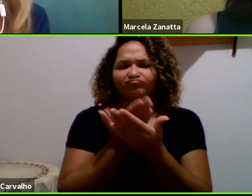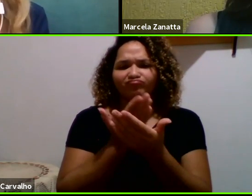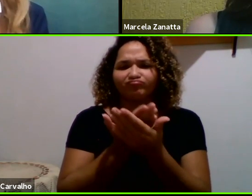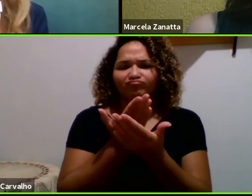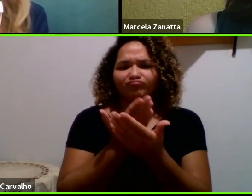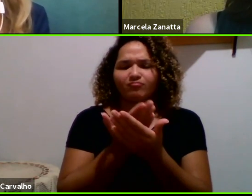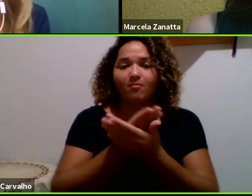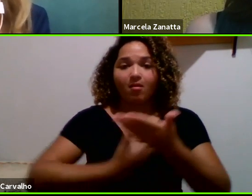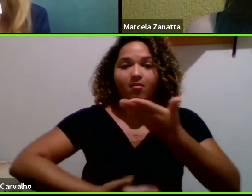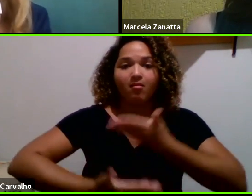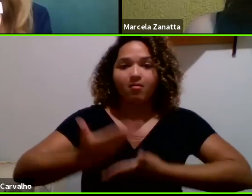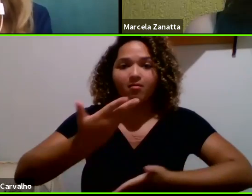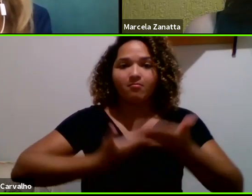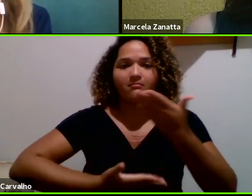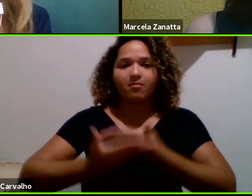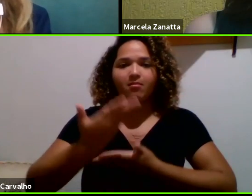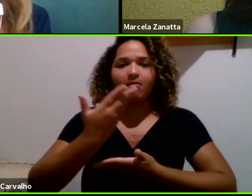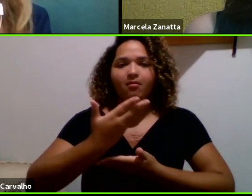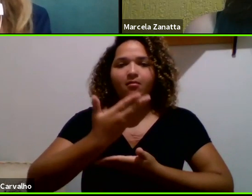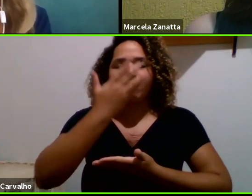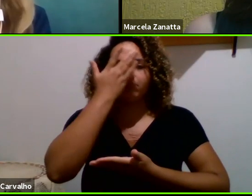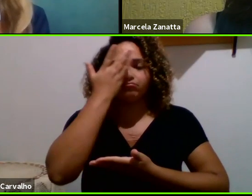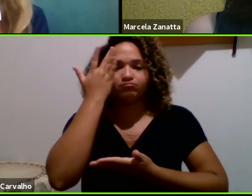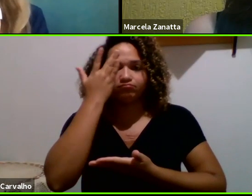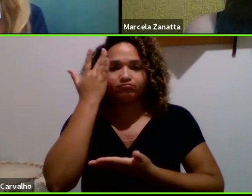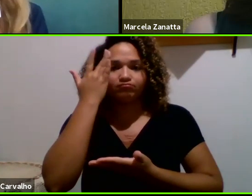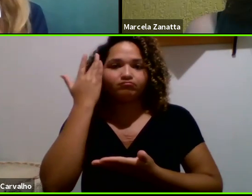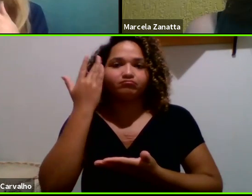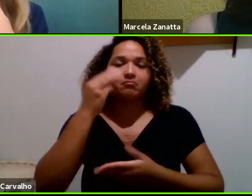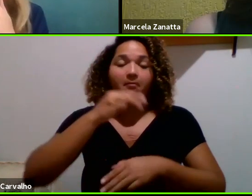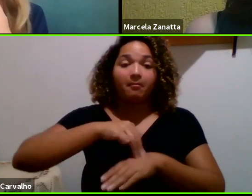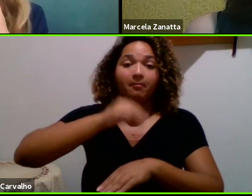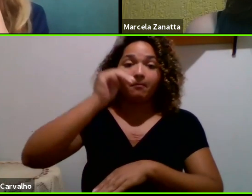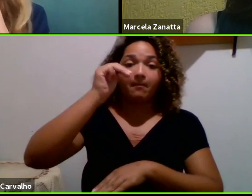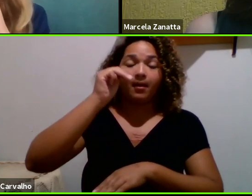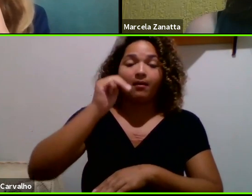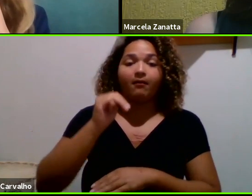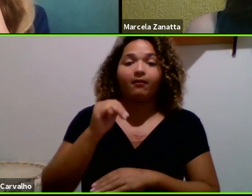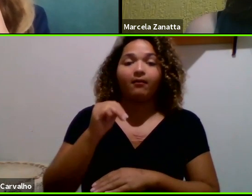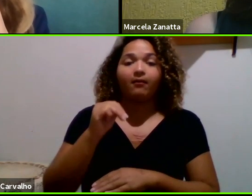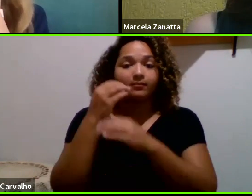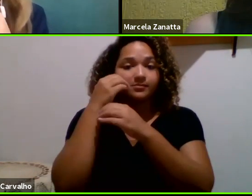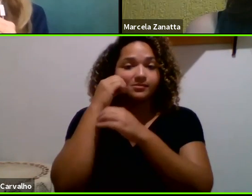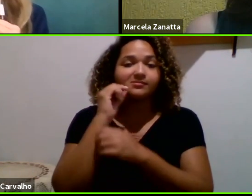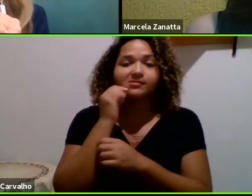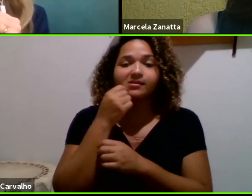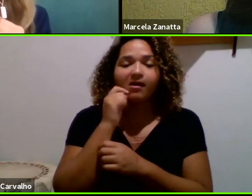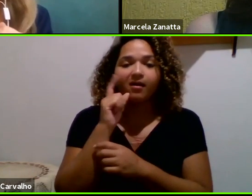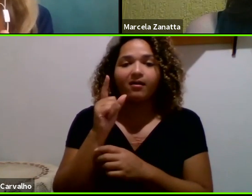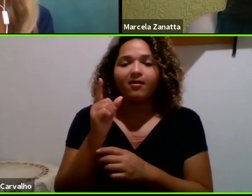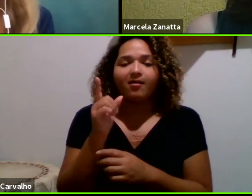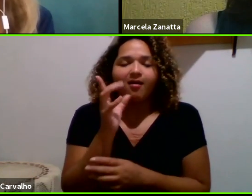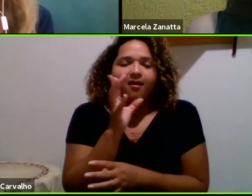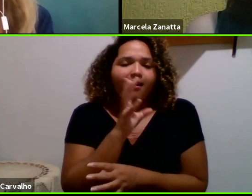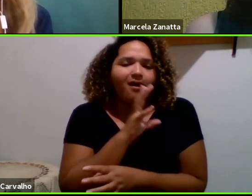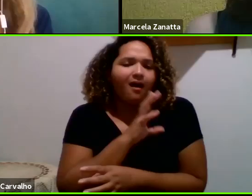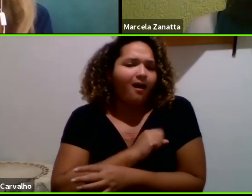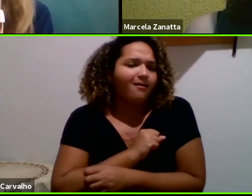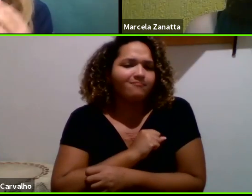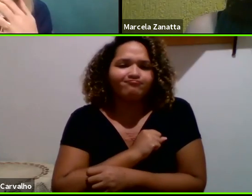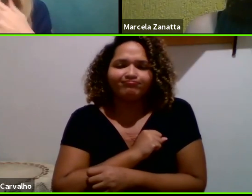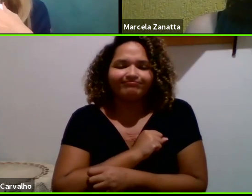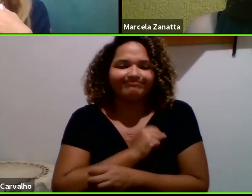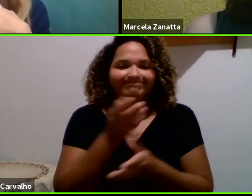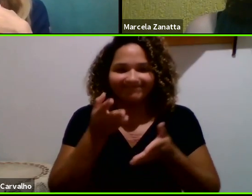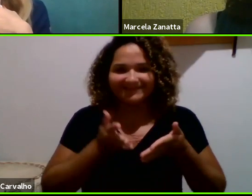qualidade e segurança do paciente, sou mestre em ciência, sou apaixonada pelo espetáculo do